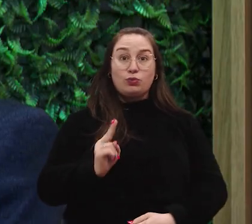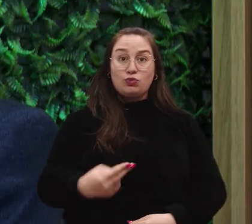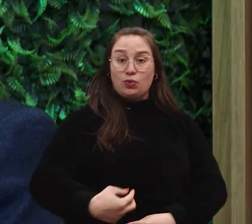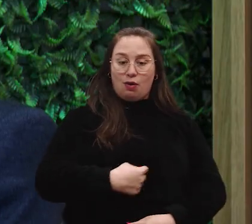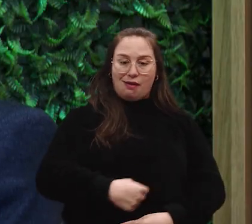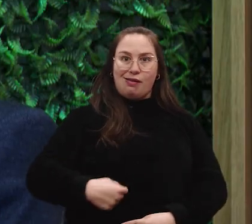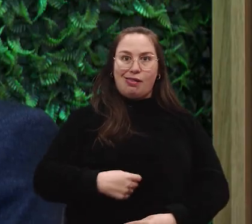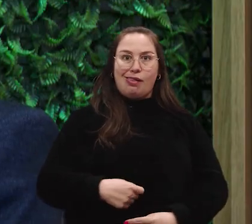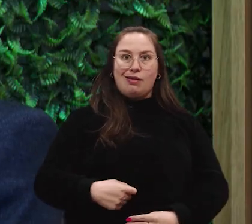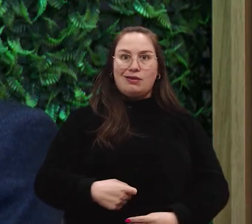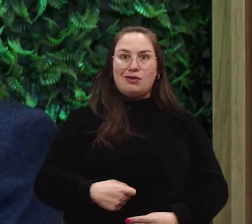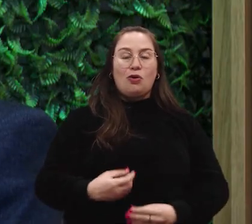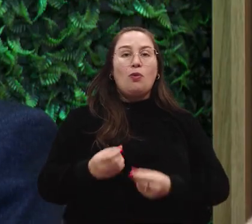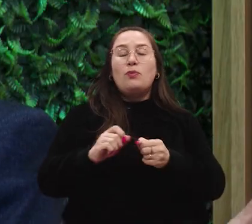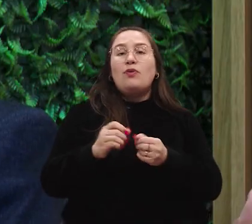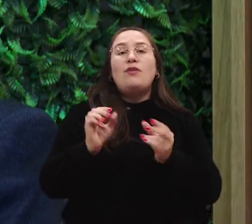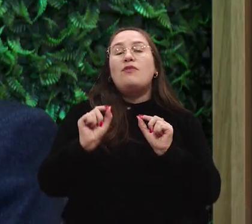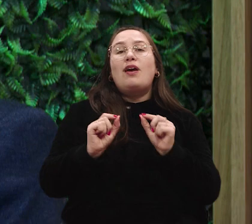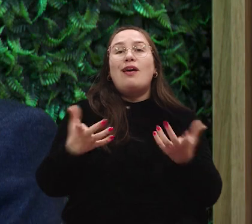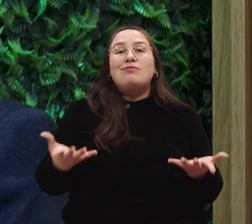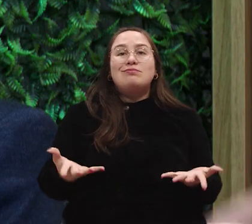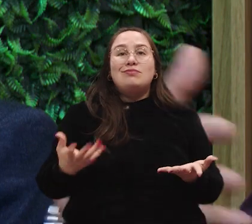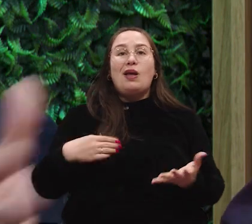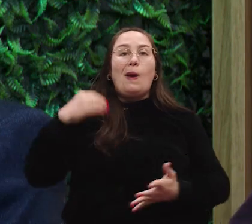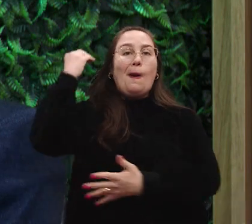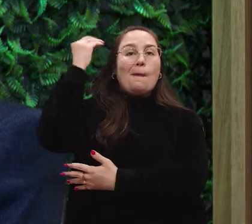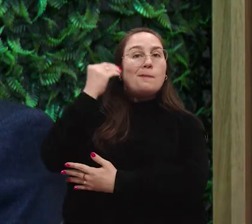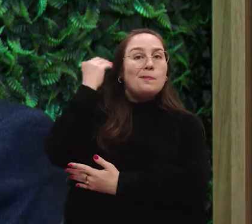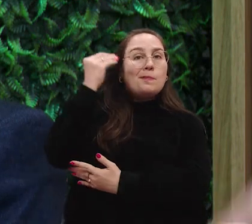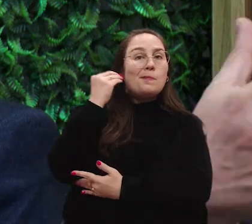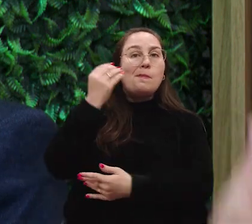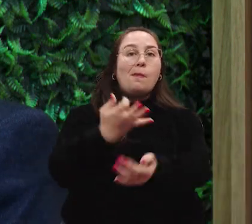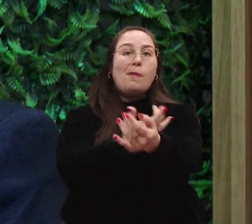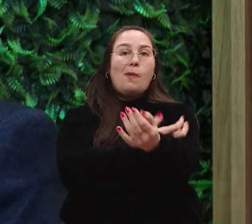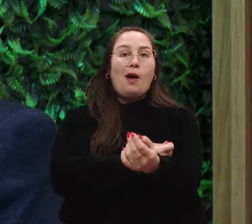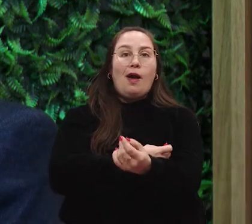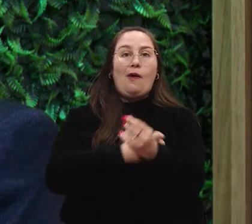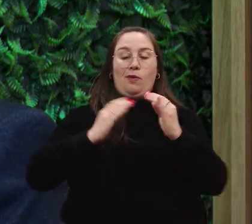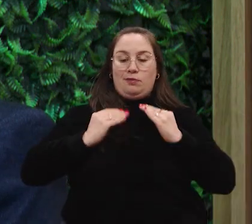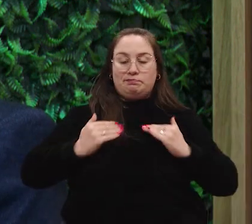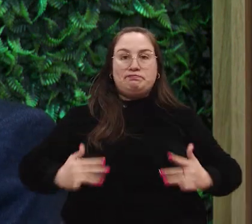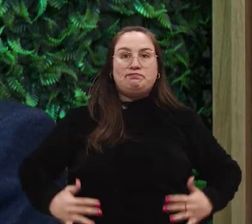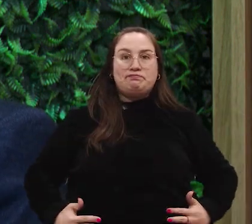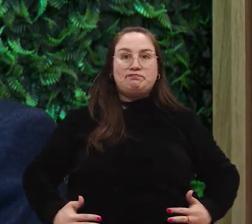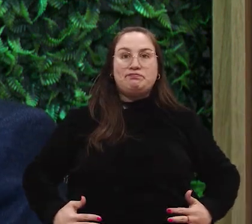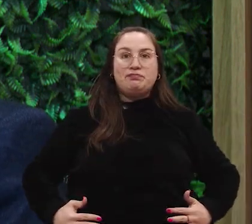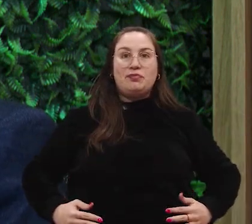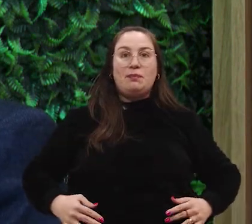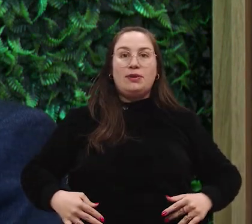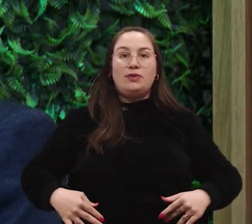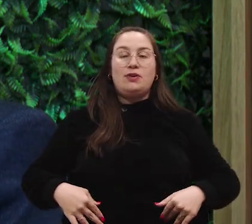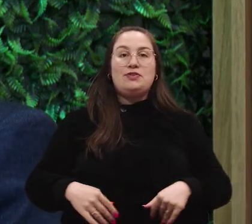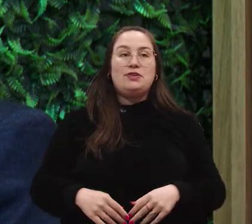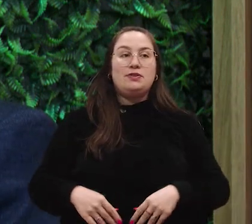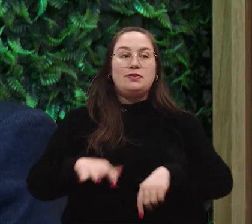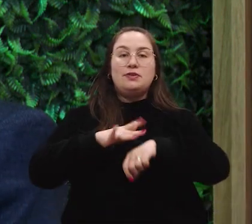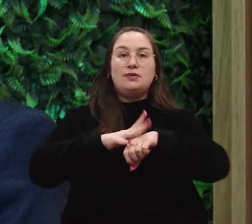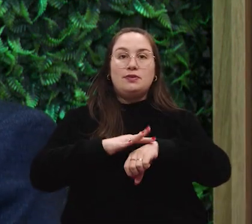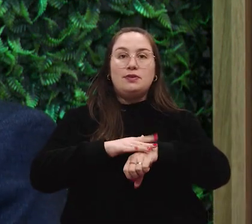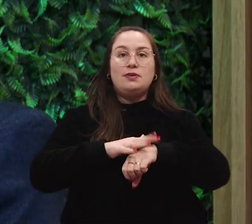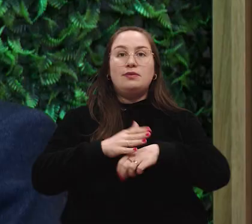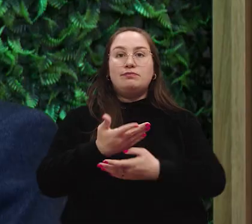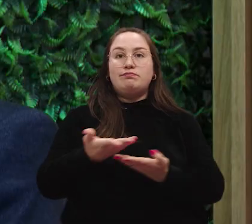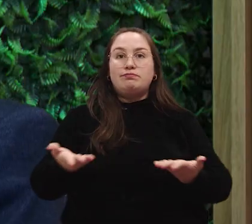bariátrica. Como é que tu vai ficar... Então, lida com a questão psicológica, emocional, com a questão física da pessoa, com a questão patológica da